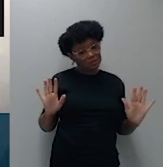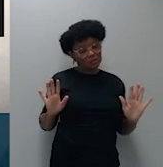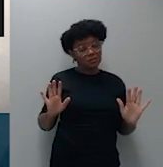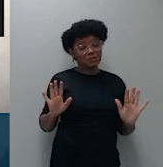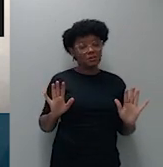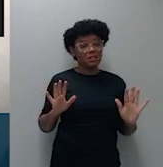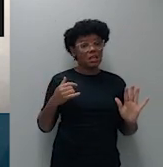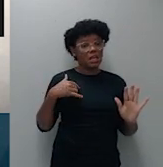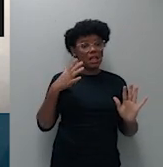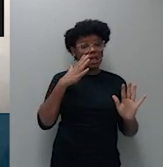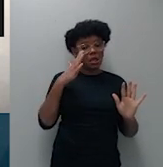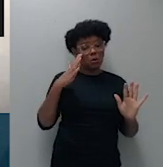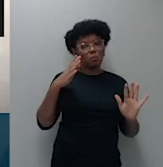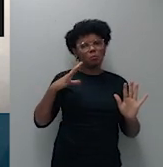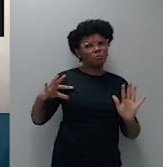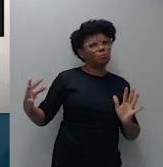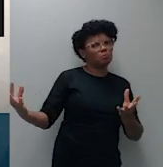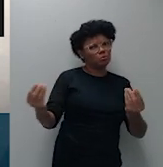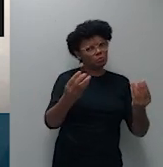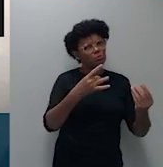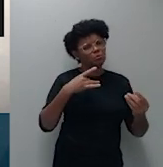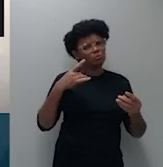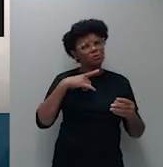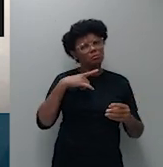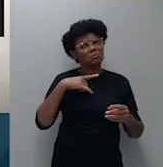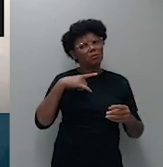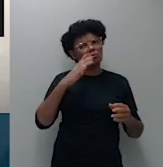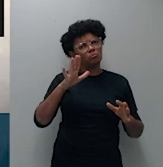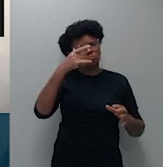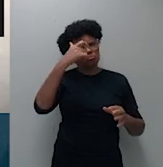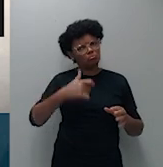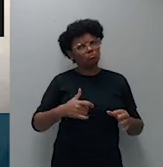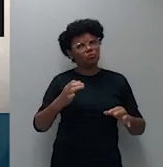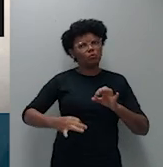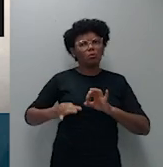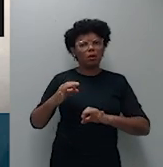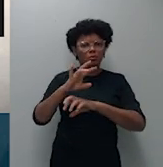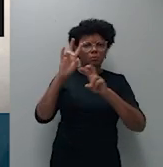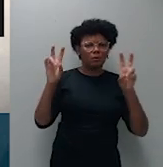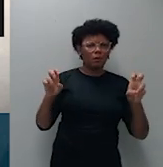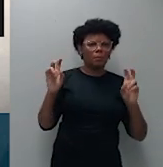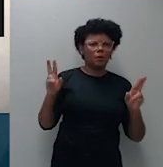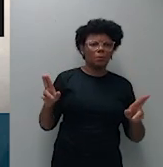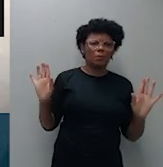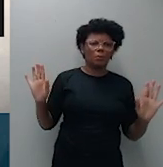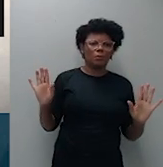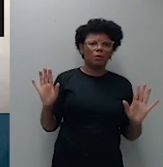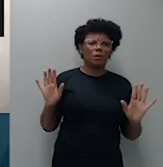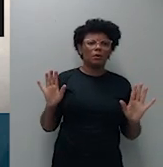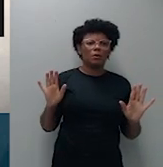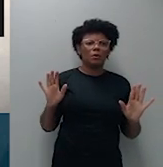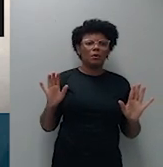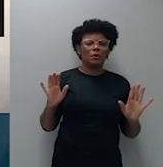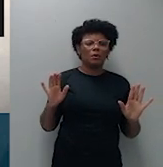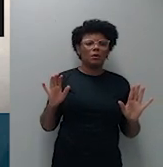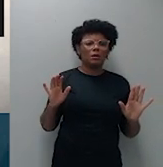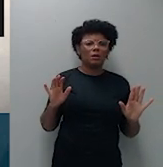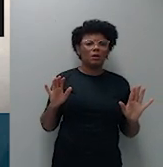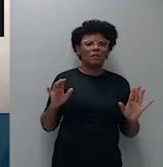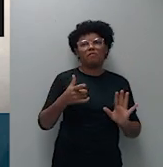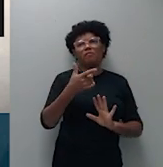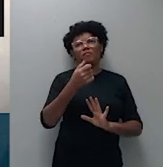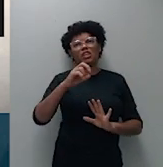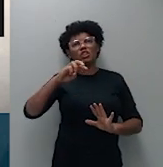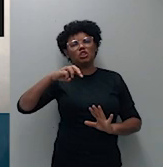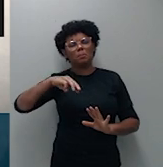como ter o jogo aí eu pelo menos tem um julgado muitos com esse tempo a sua filha diga algo como